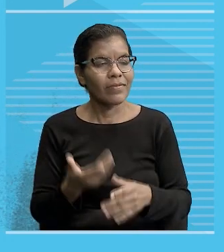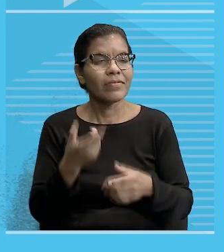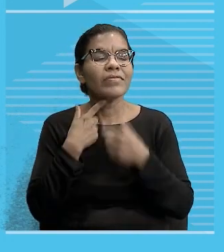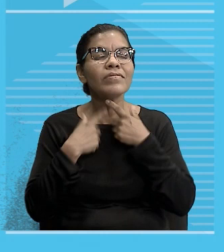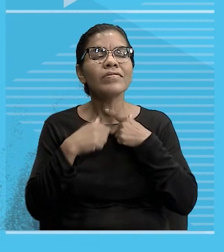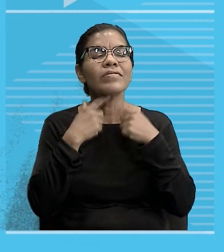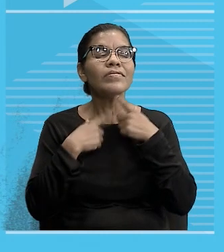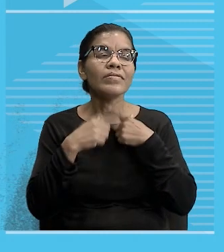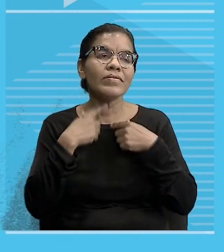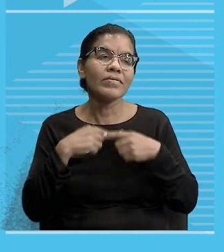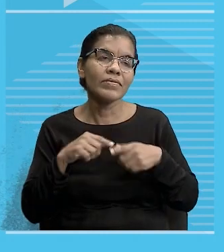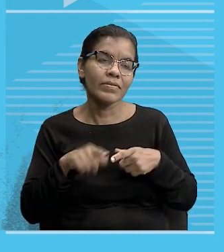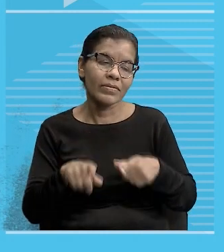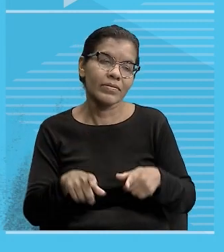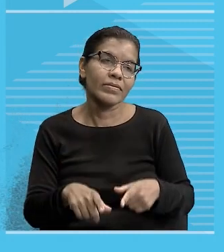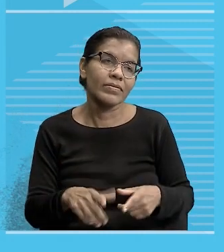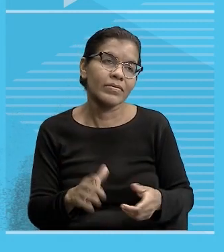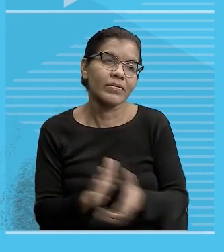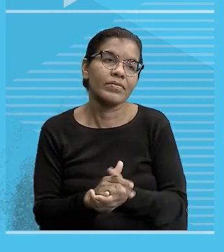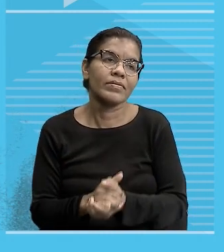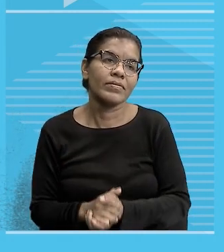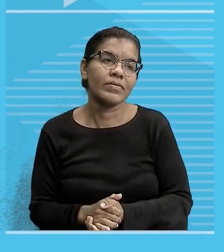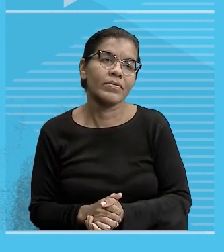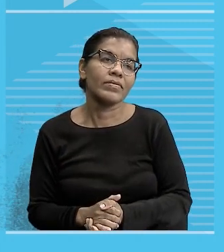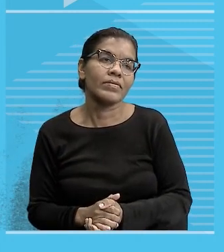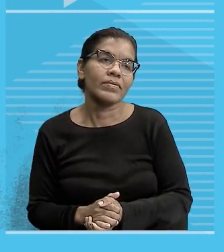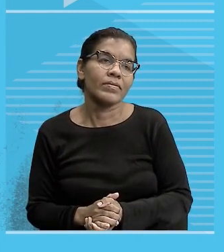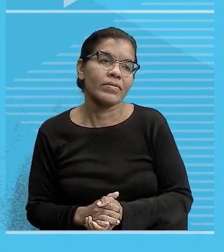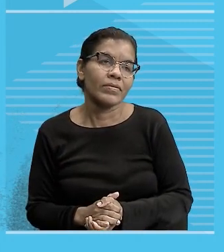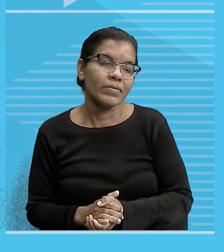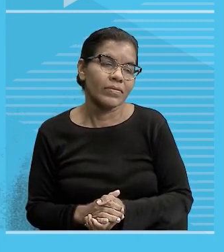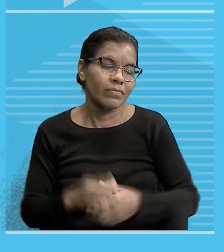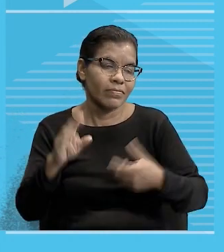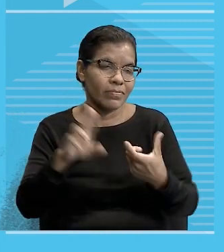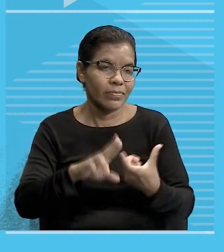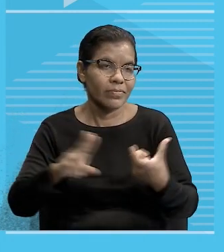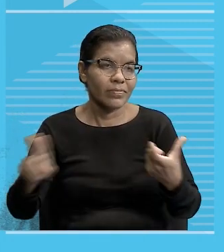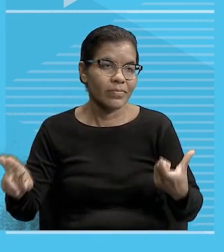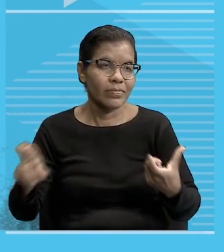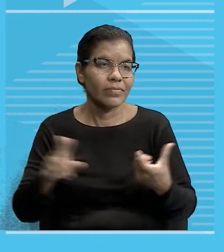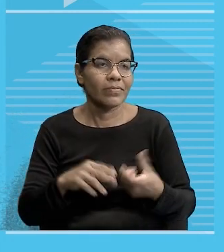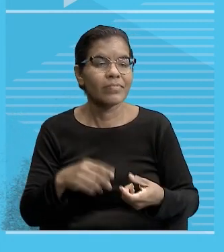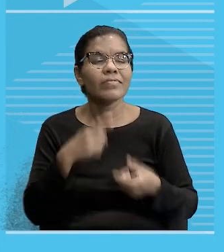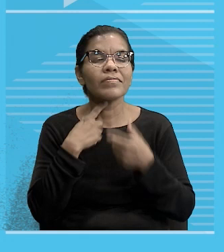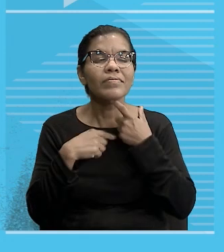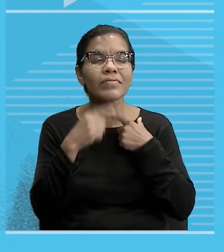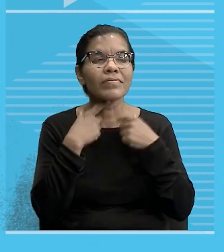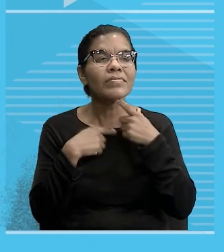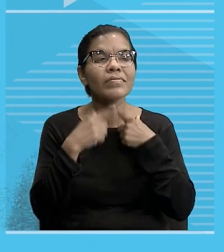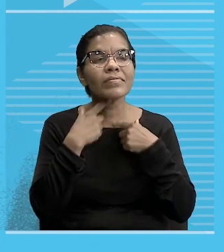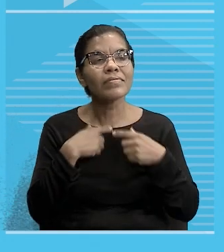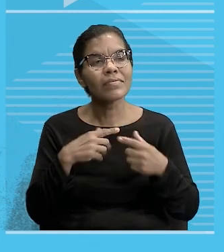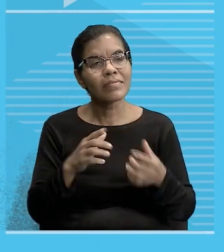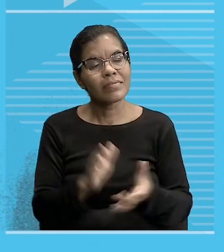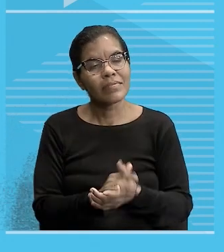isso meus amados alunos é chamado de desejo